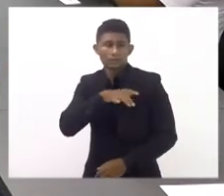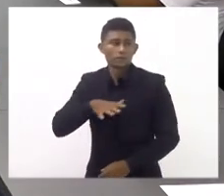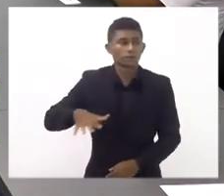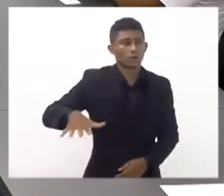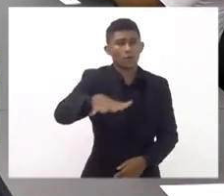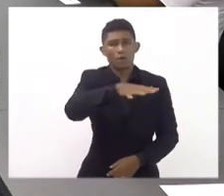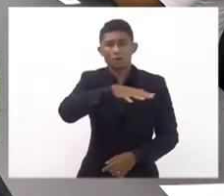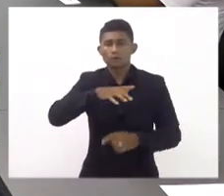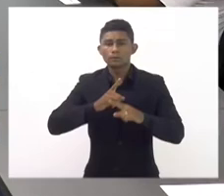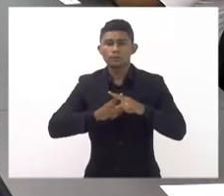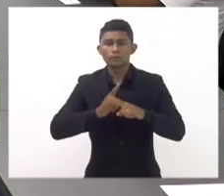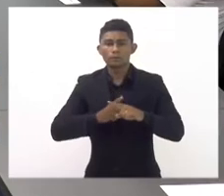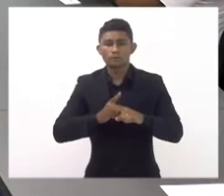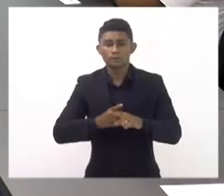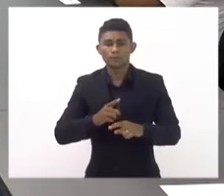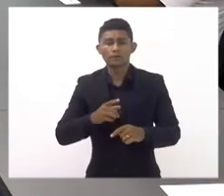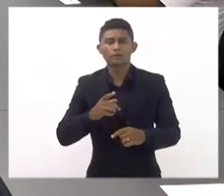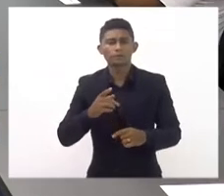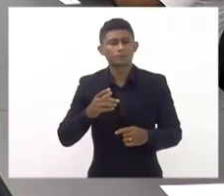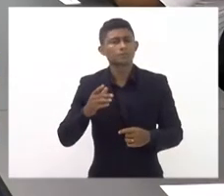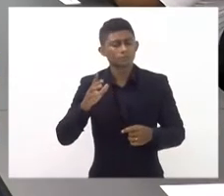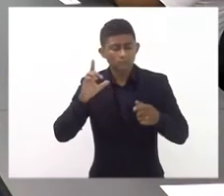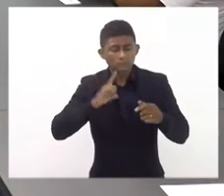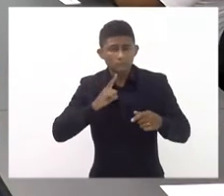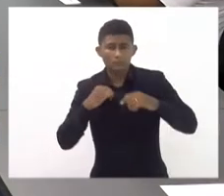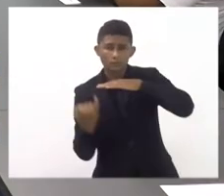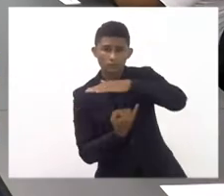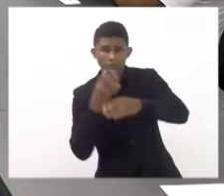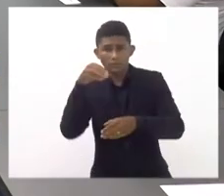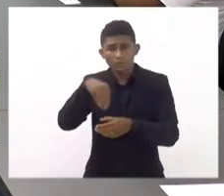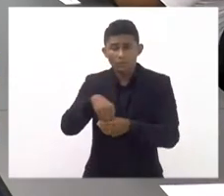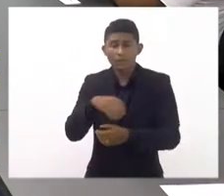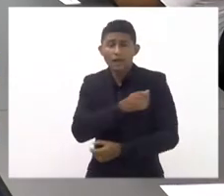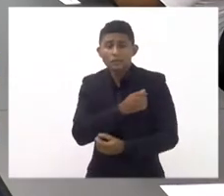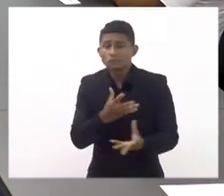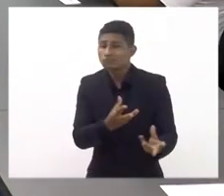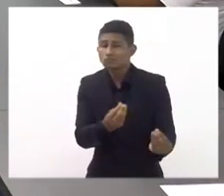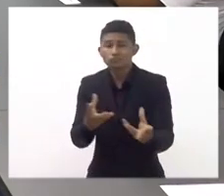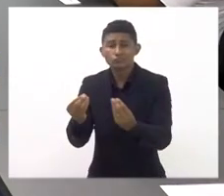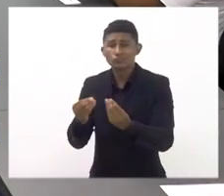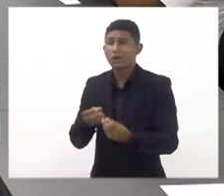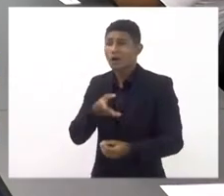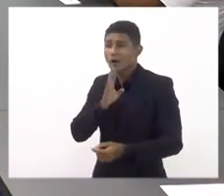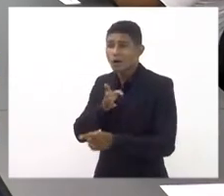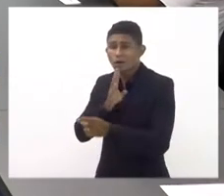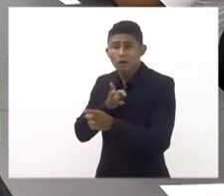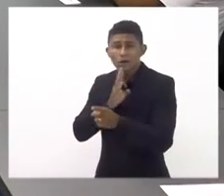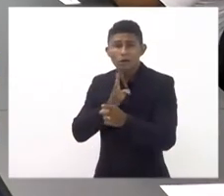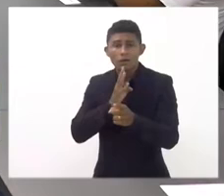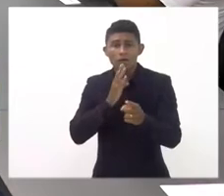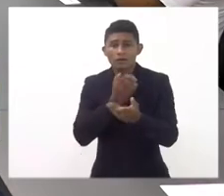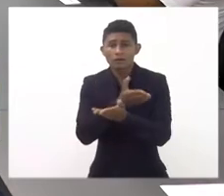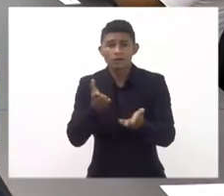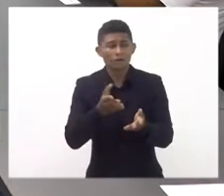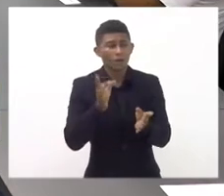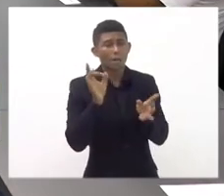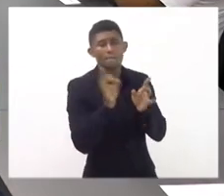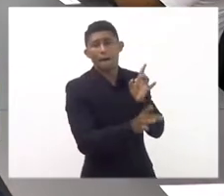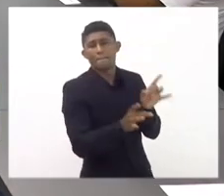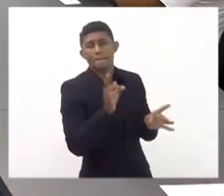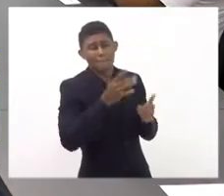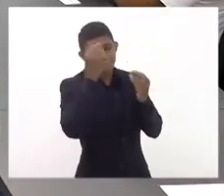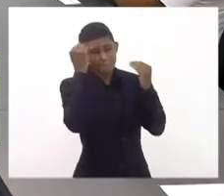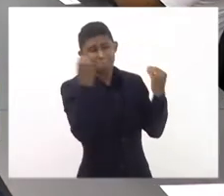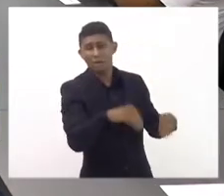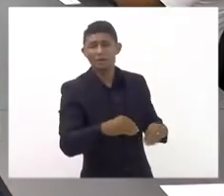Porque quantas pessoas a gente não conhece da nossa instituição que deixaram a escola por causa disso, por causa da falta de passe